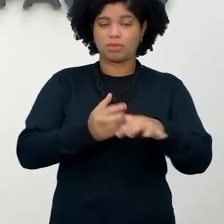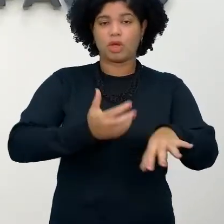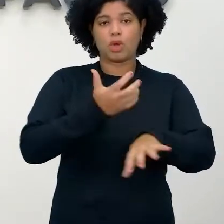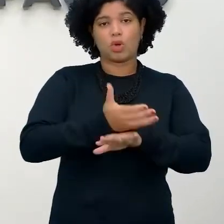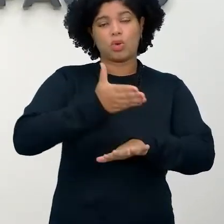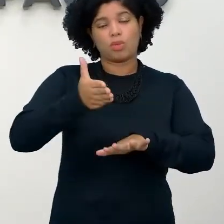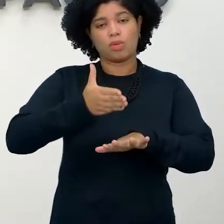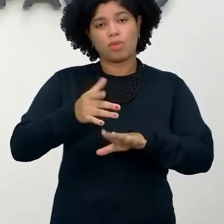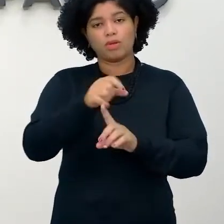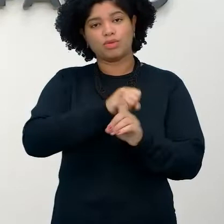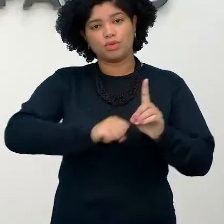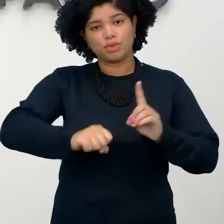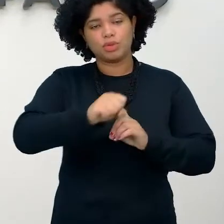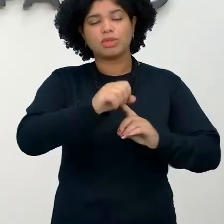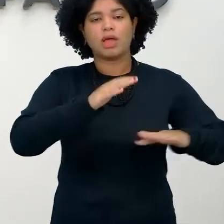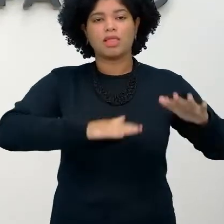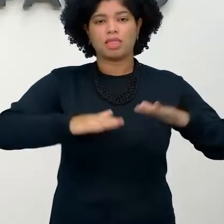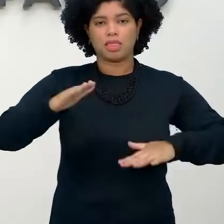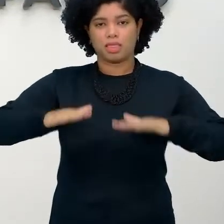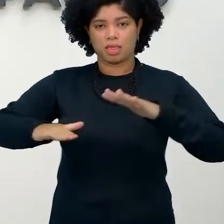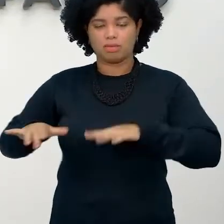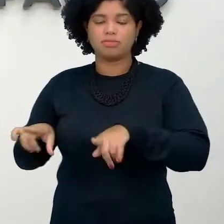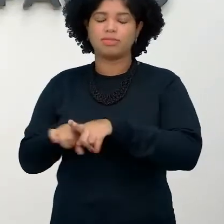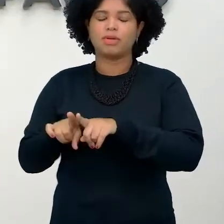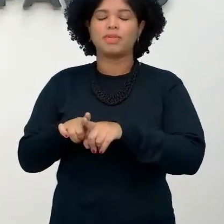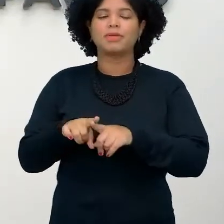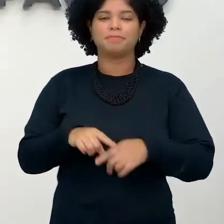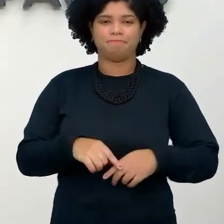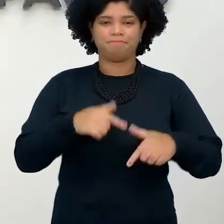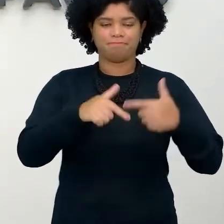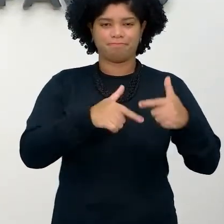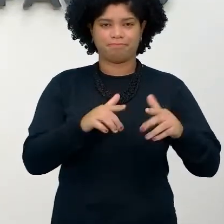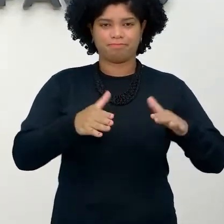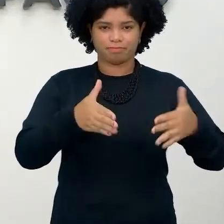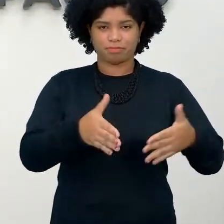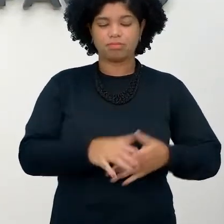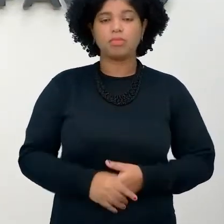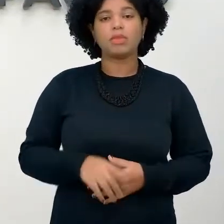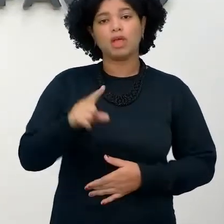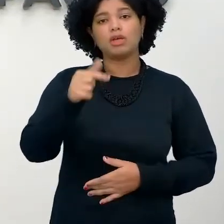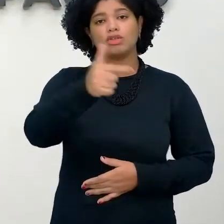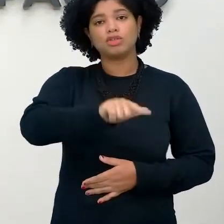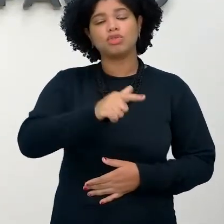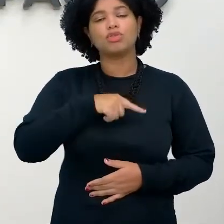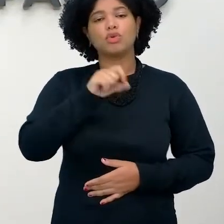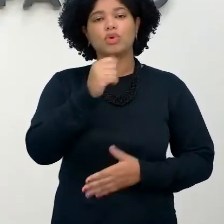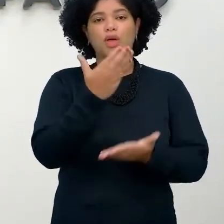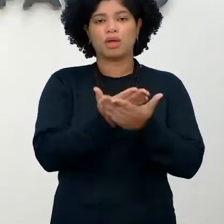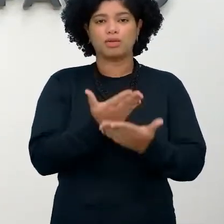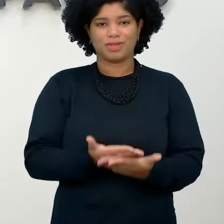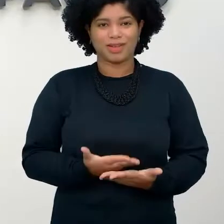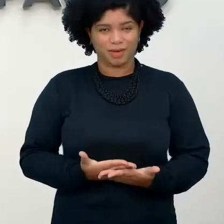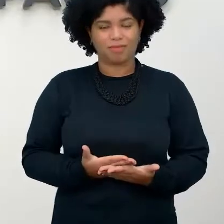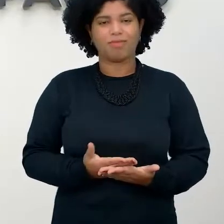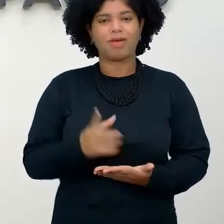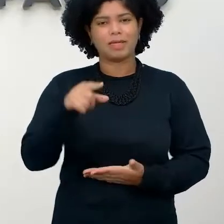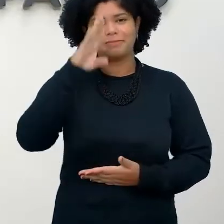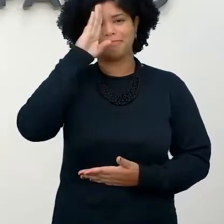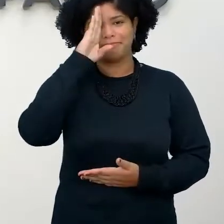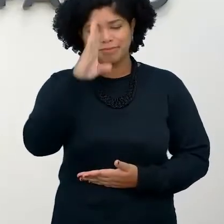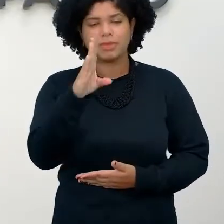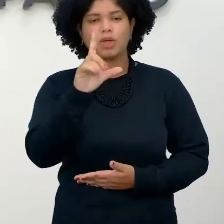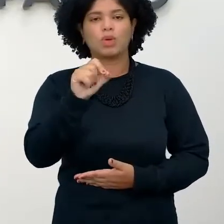Mudanças Sociais, Demografia e Trabalho. E então é uma reexibição de uma aula que foi o ponto alto